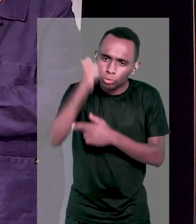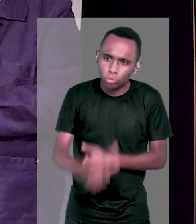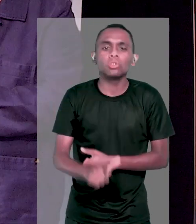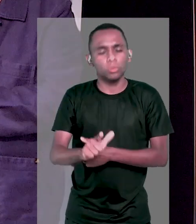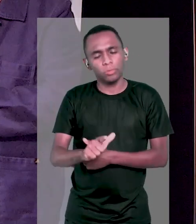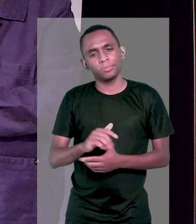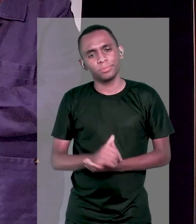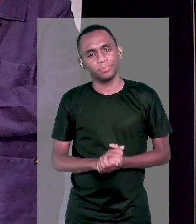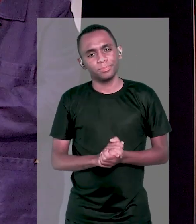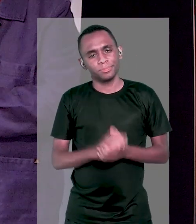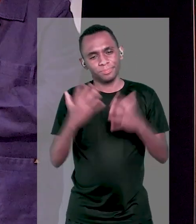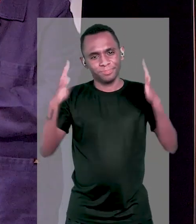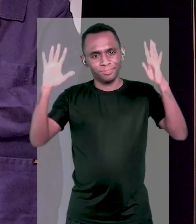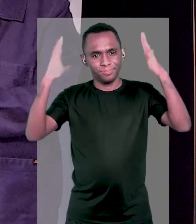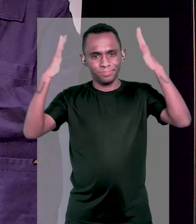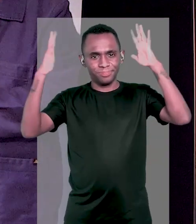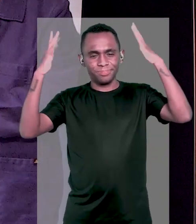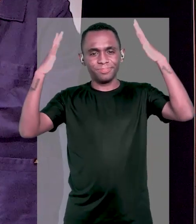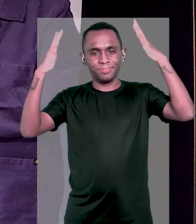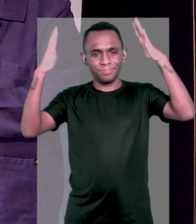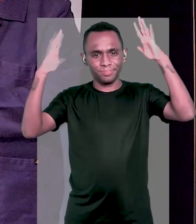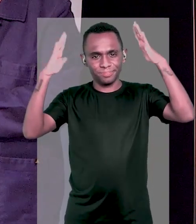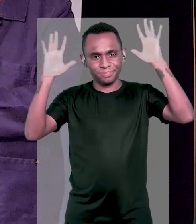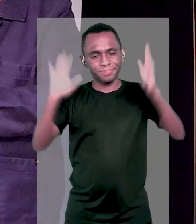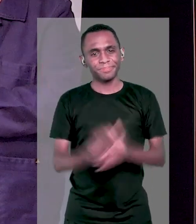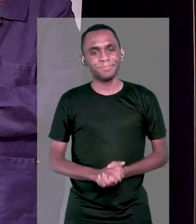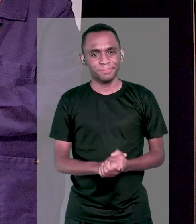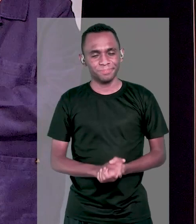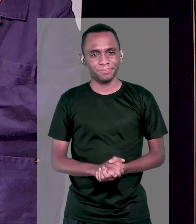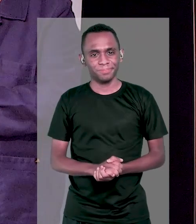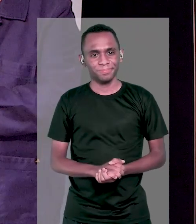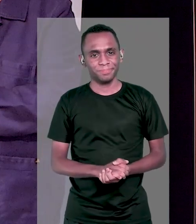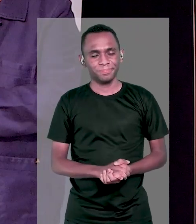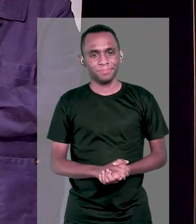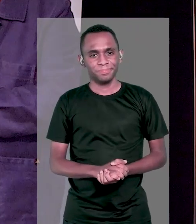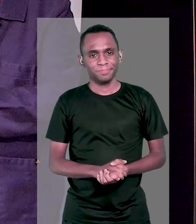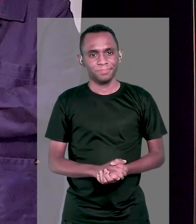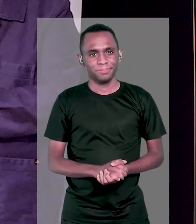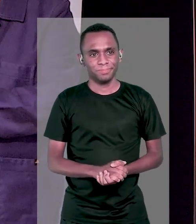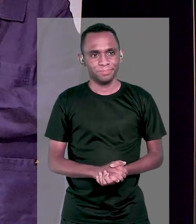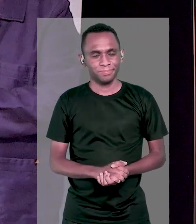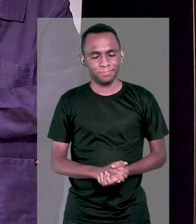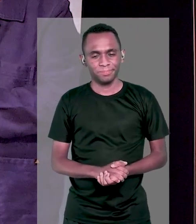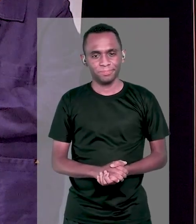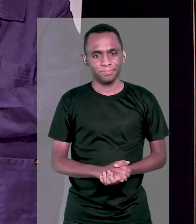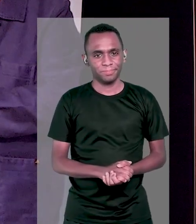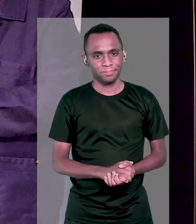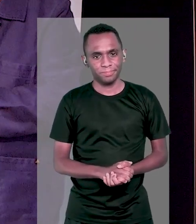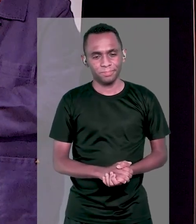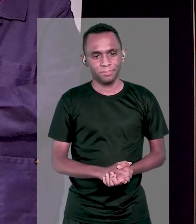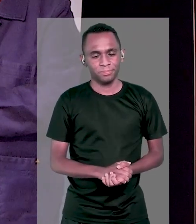Eu fico muito feliz em abrir esse ciclo com o Jorge Colli. Vocês vão ver a